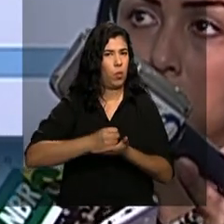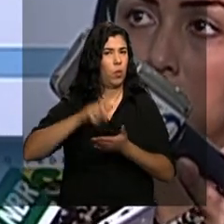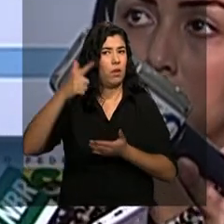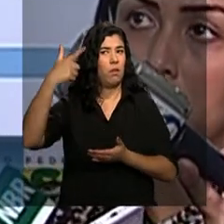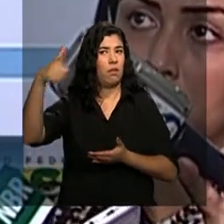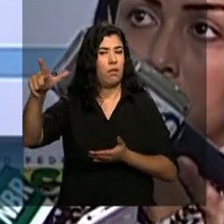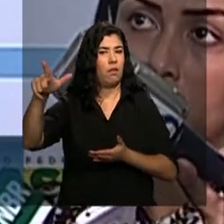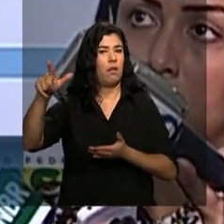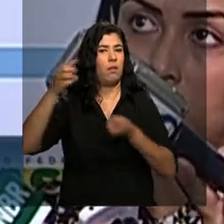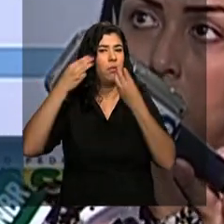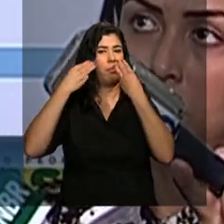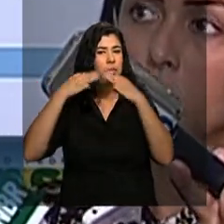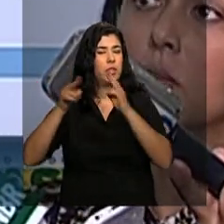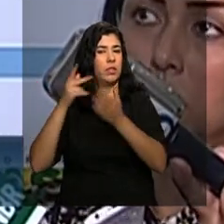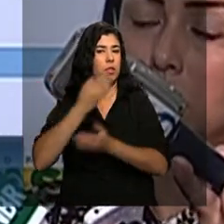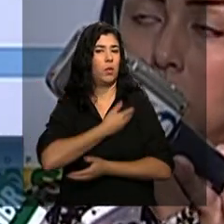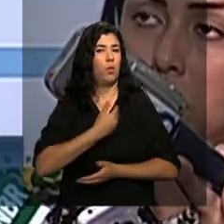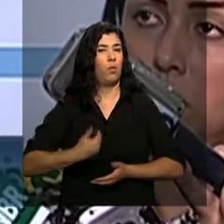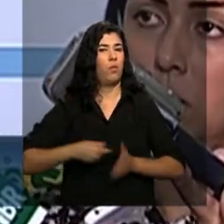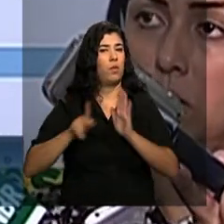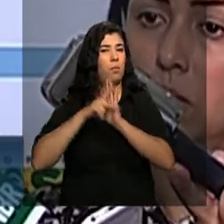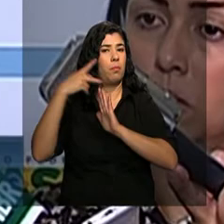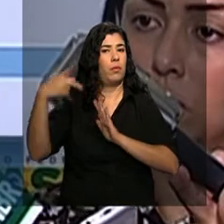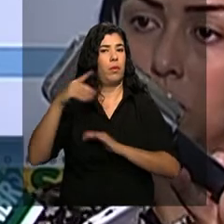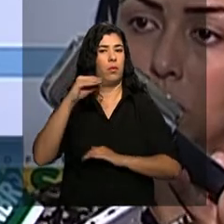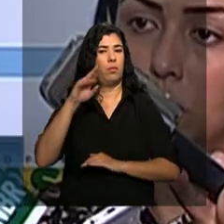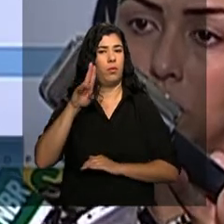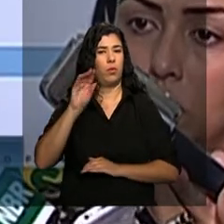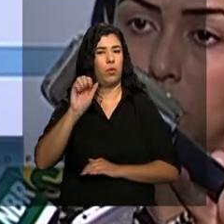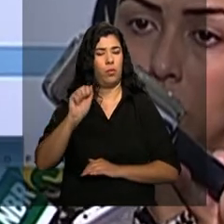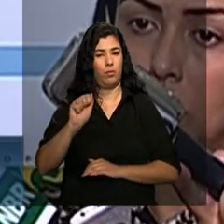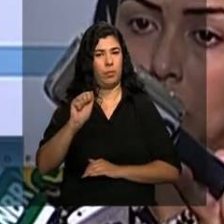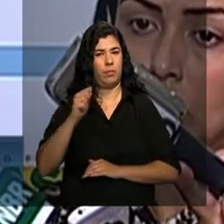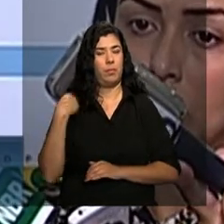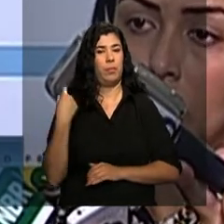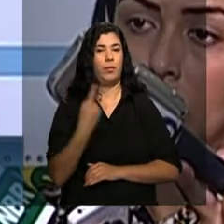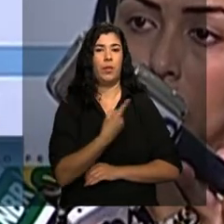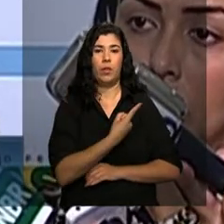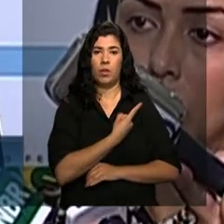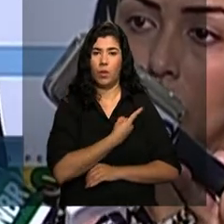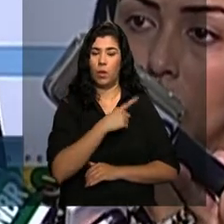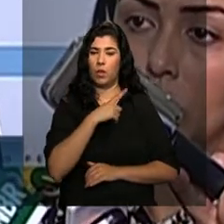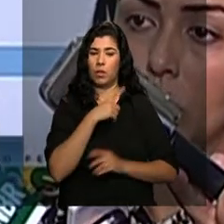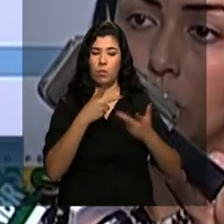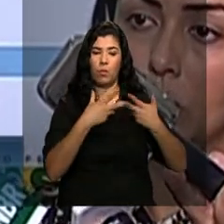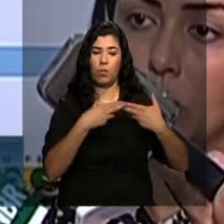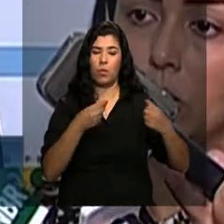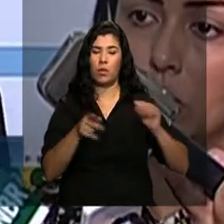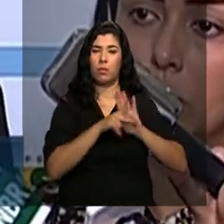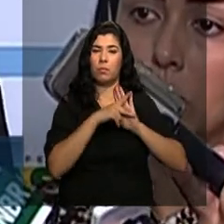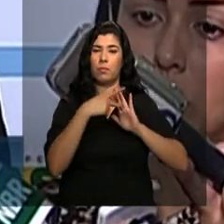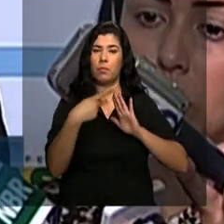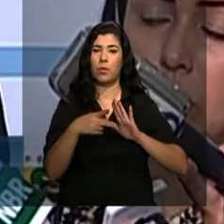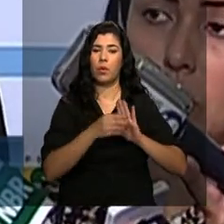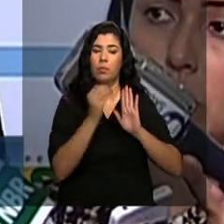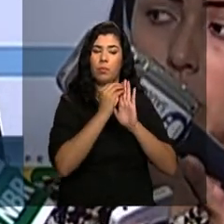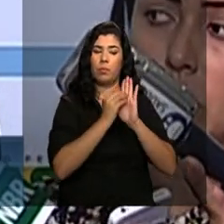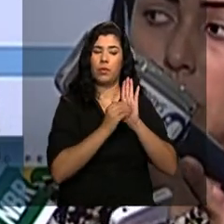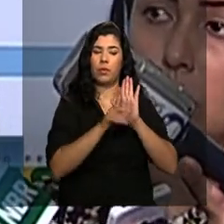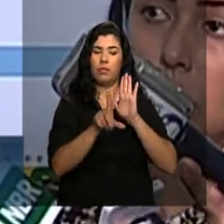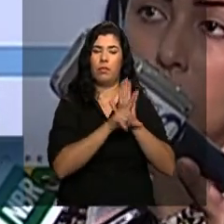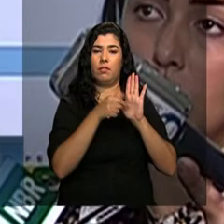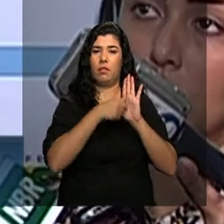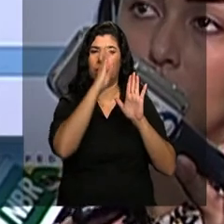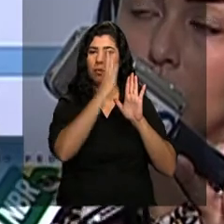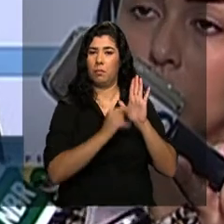eles assinam, a missão, diz respeito a eles. Nós damos todas as condições que estão previstas na nossa